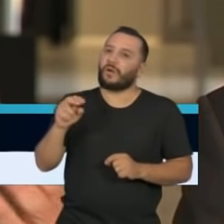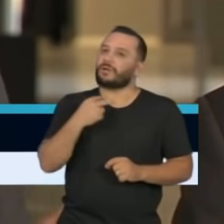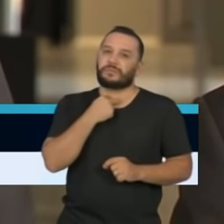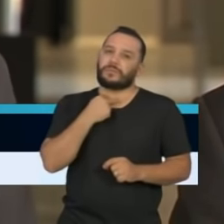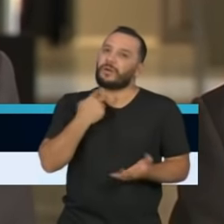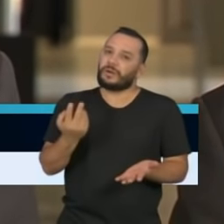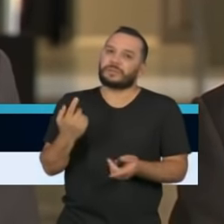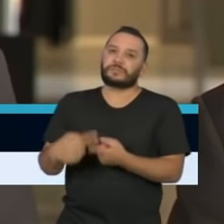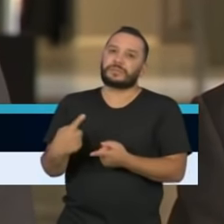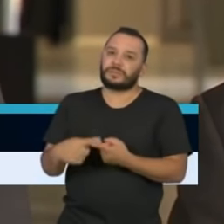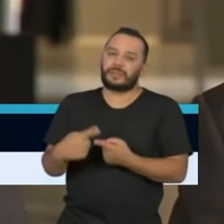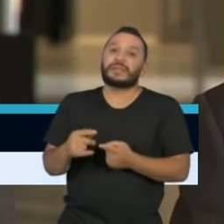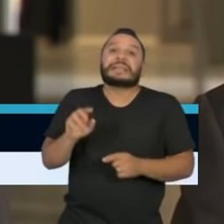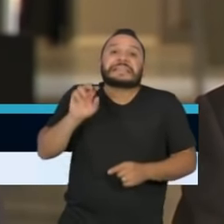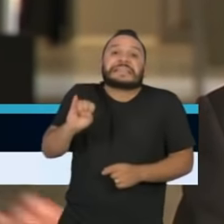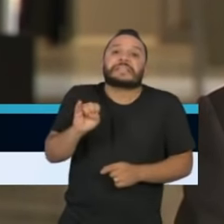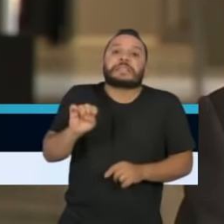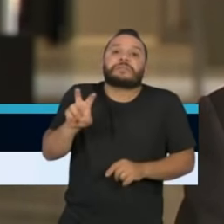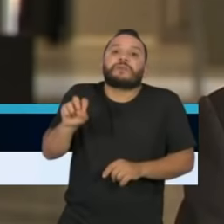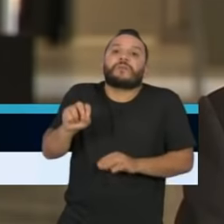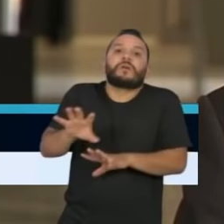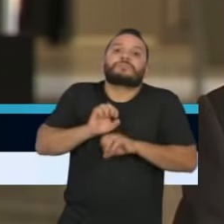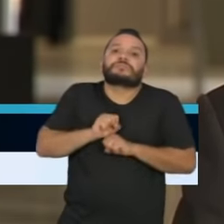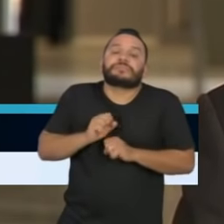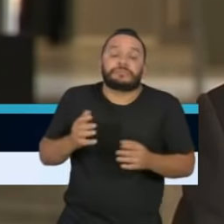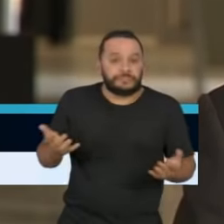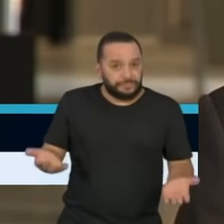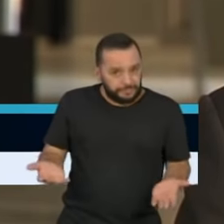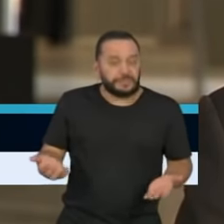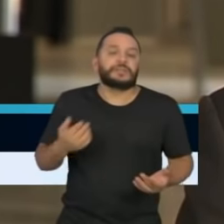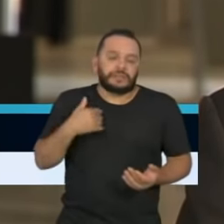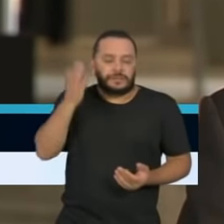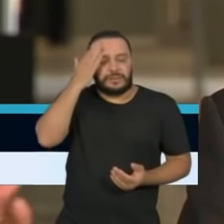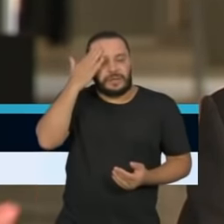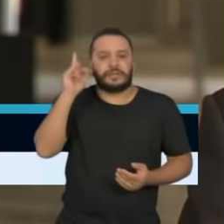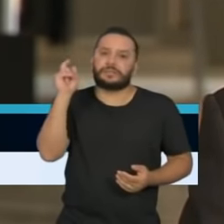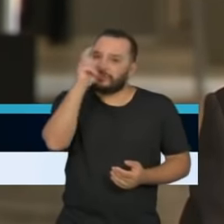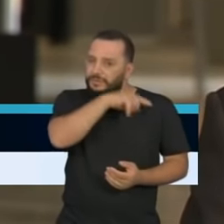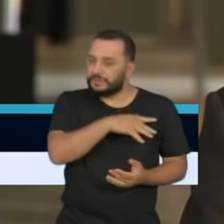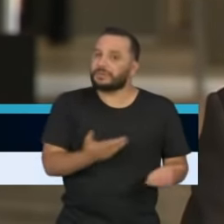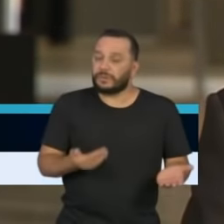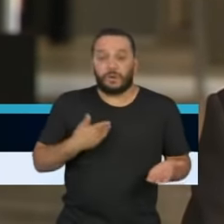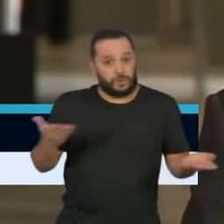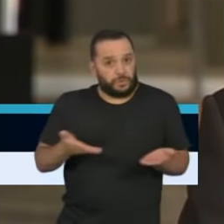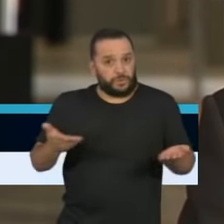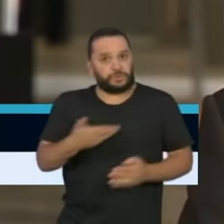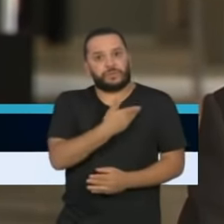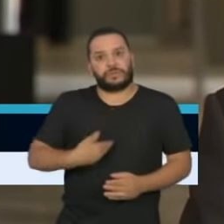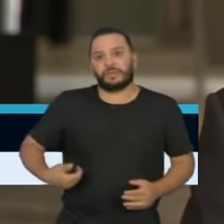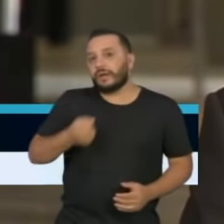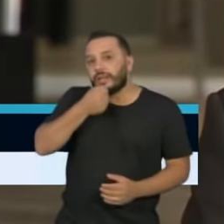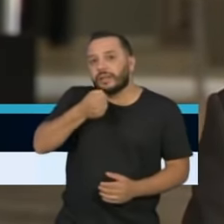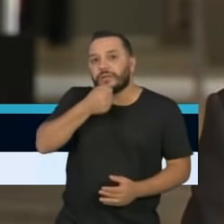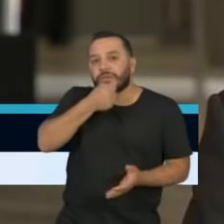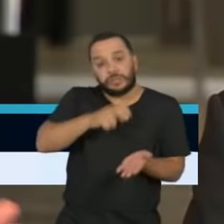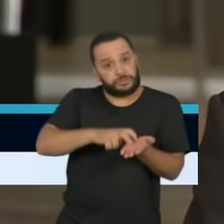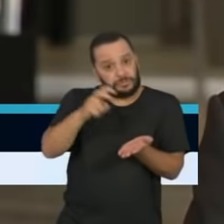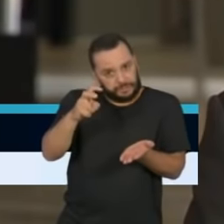para protegê-las. Tudo é simples? Não, tudo é difícil. E, governador, hoje, numa entrevista de manhã, eu demonstrei